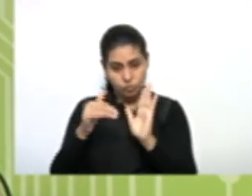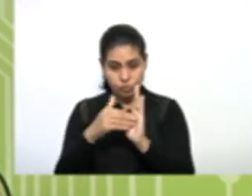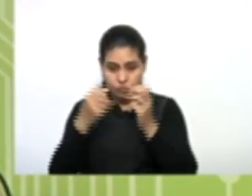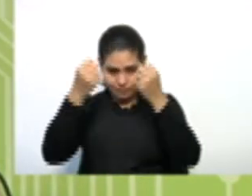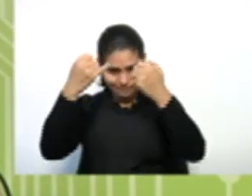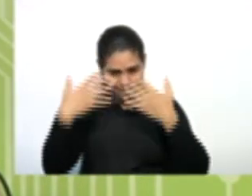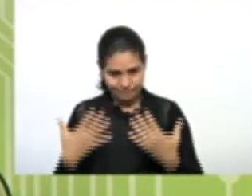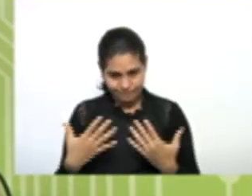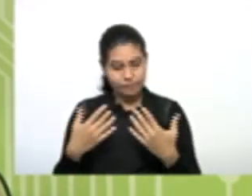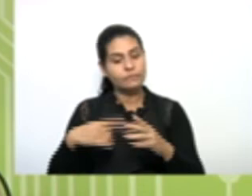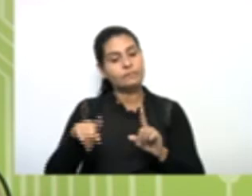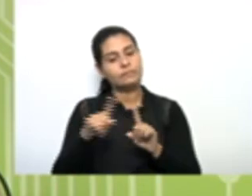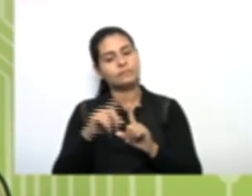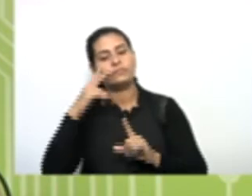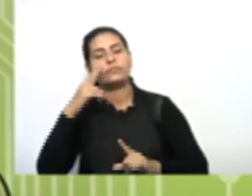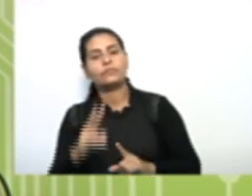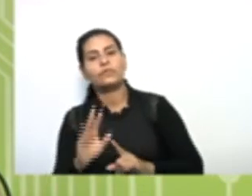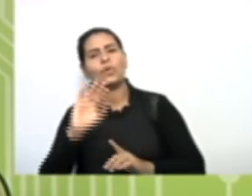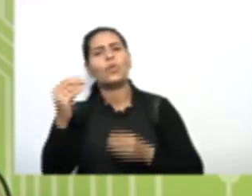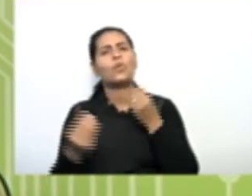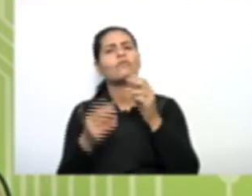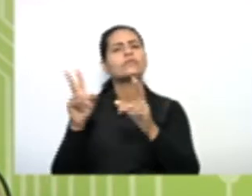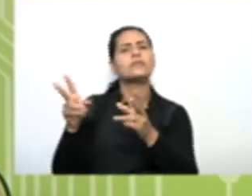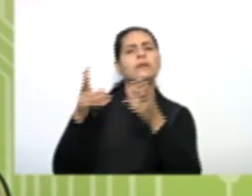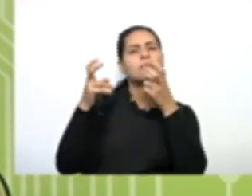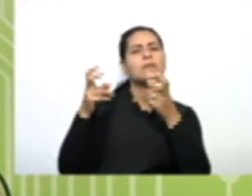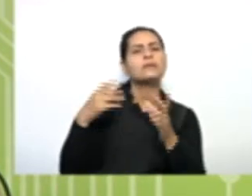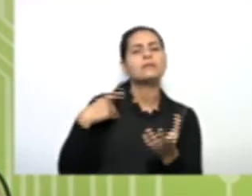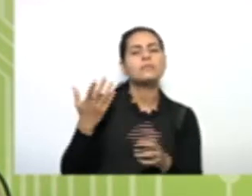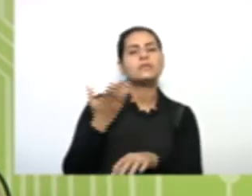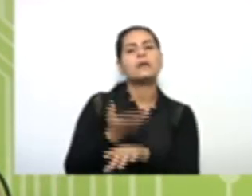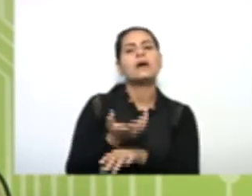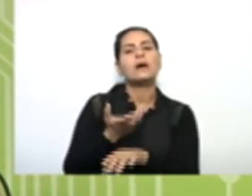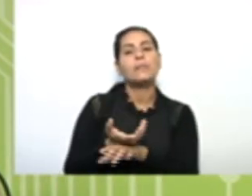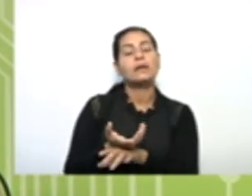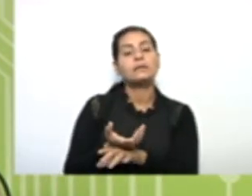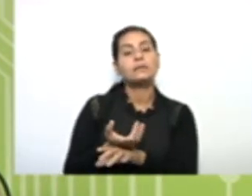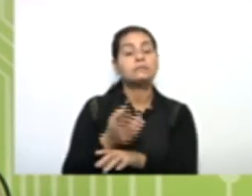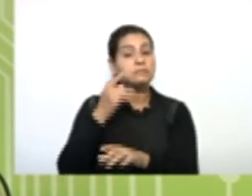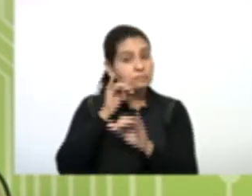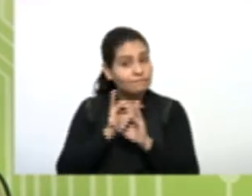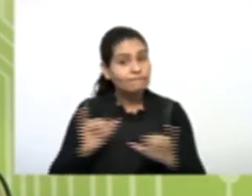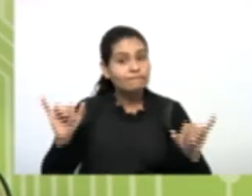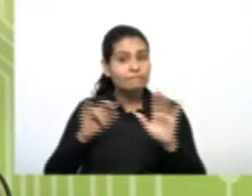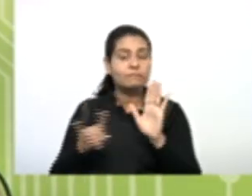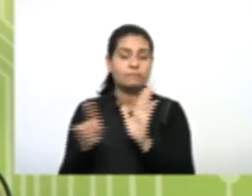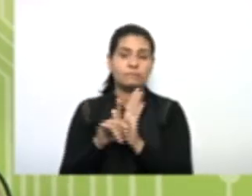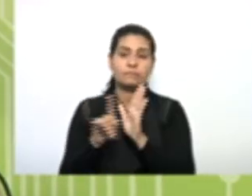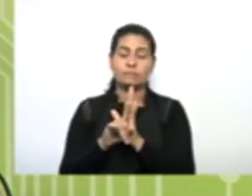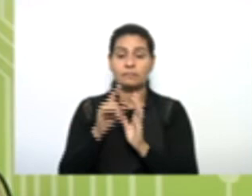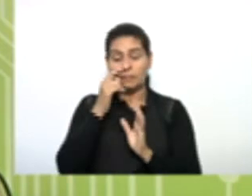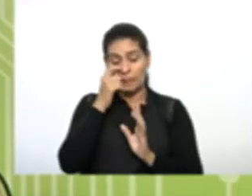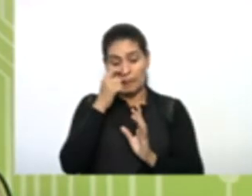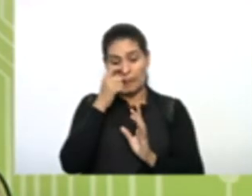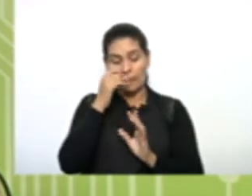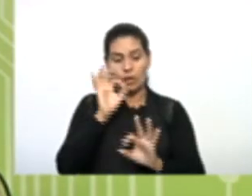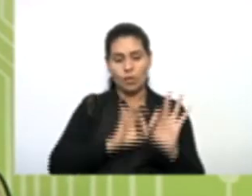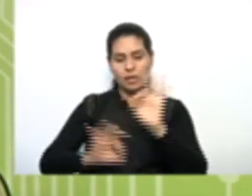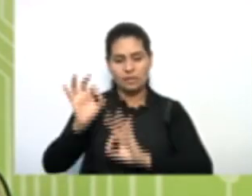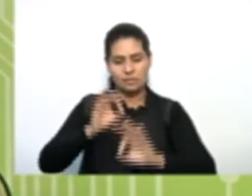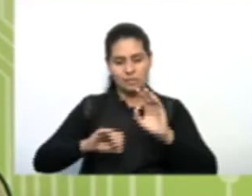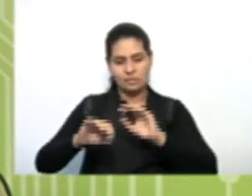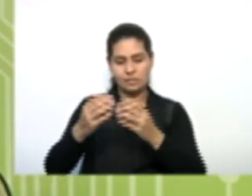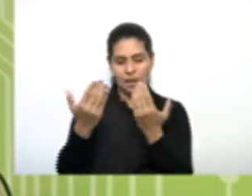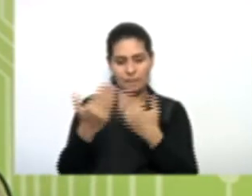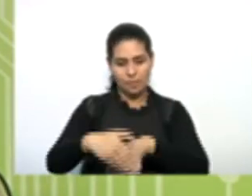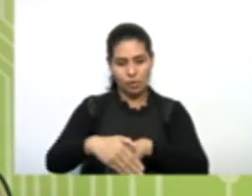conteúdo, e a gente queria ver como que você percebeu esse conteúdo. Eu gostaria de avisar também que a gente, na hora de elaborar as